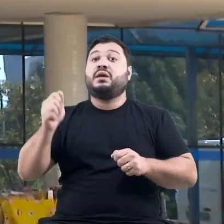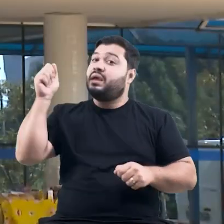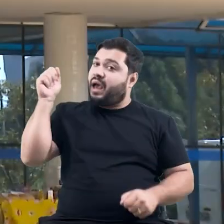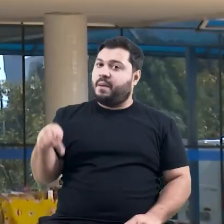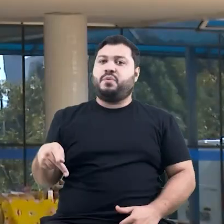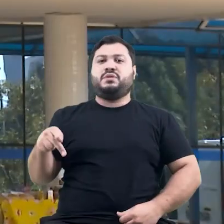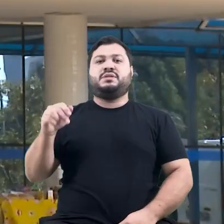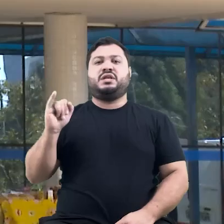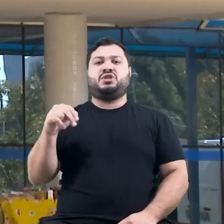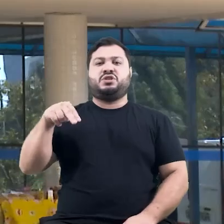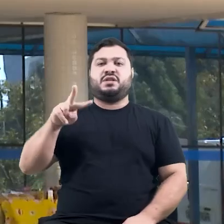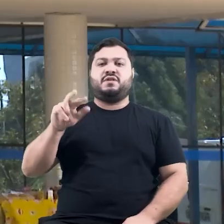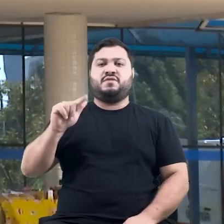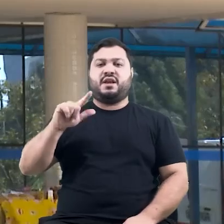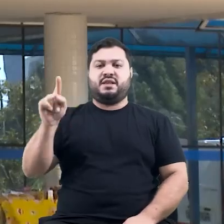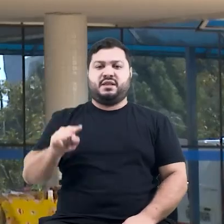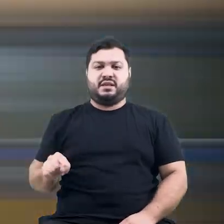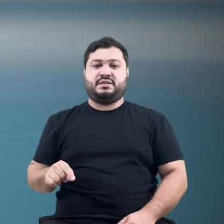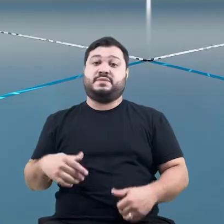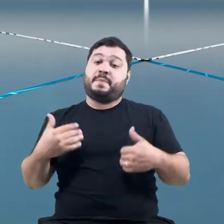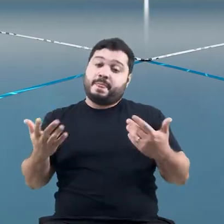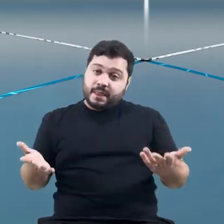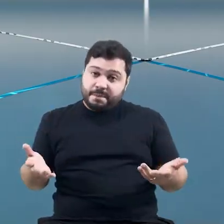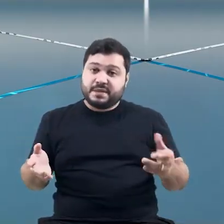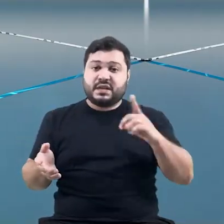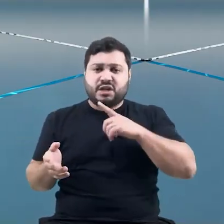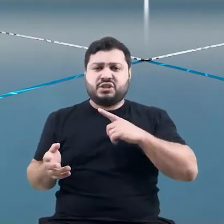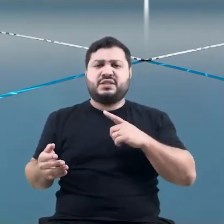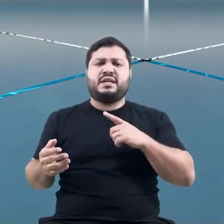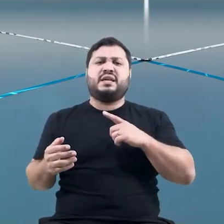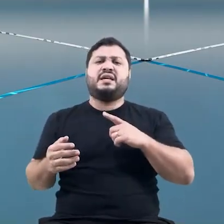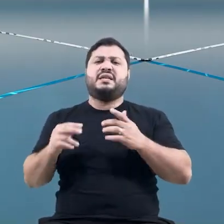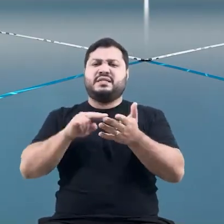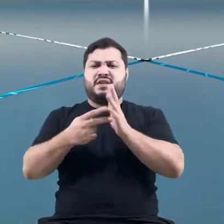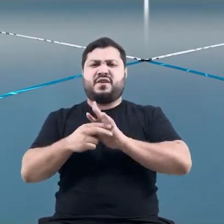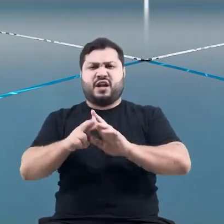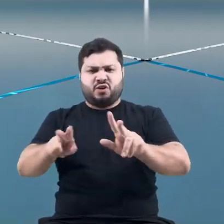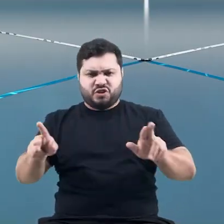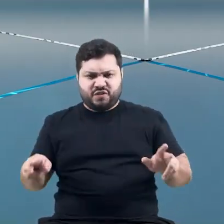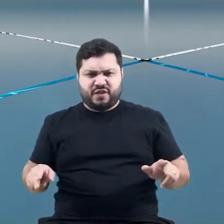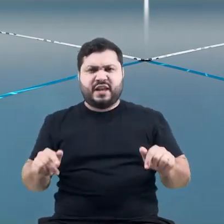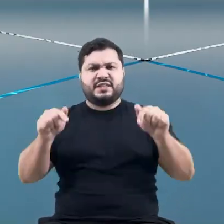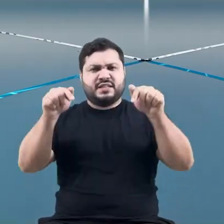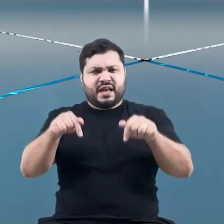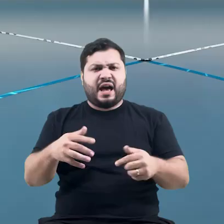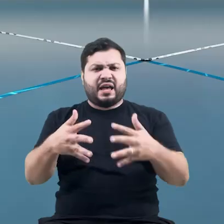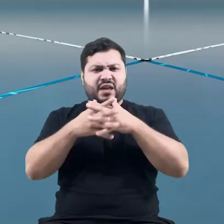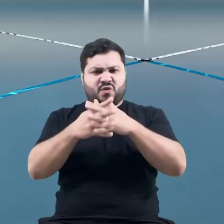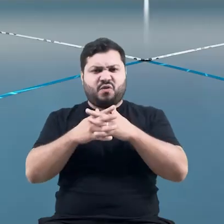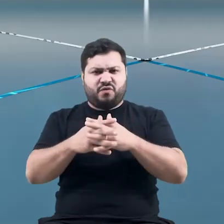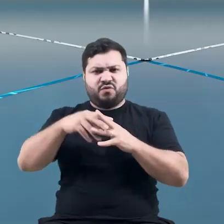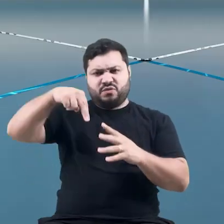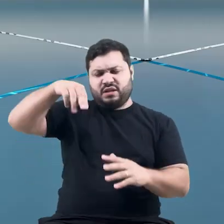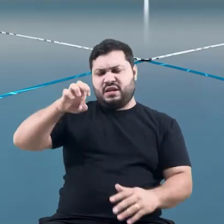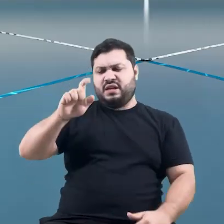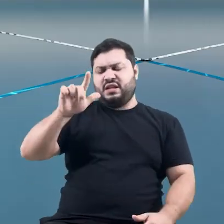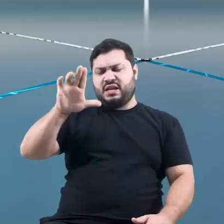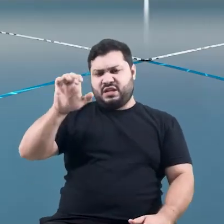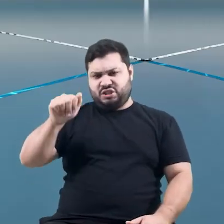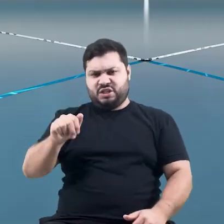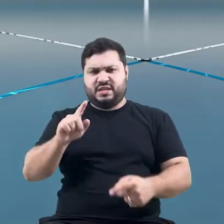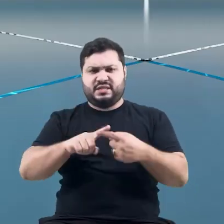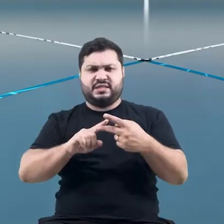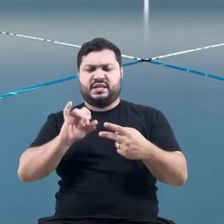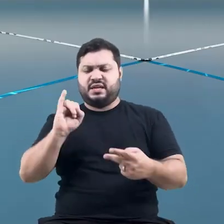seja aposentado por invalidez. Apesar de terem significados diferentes, há quem confunda